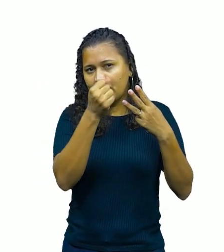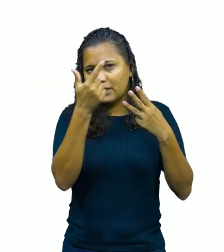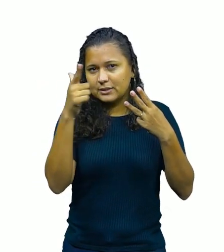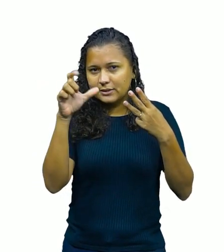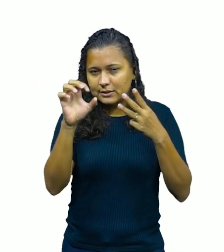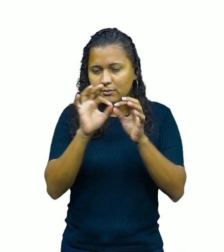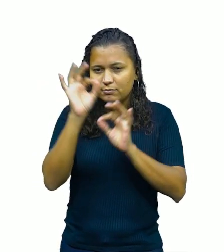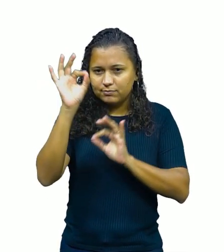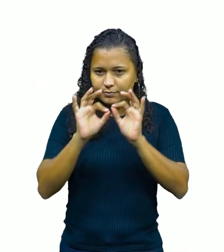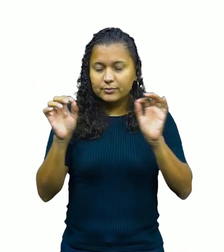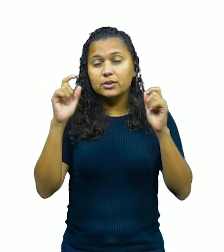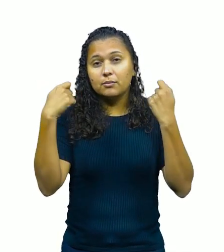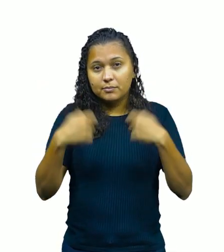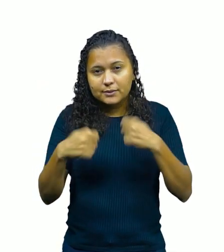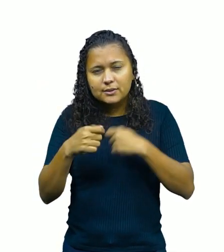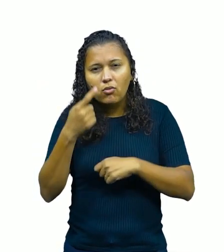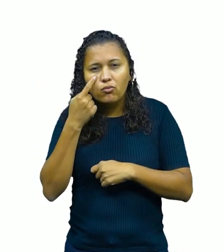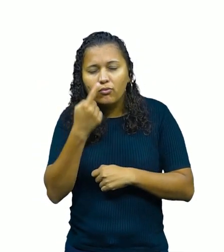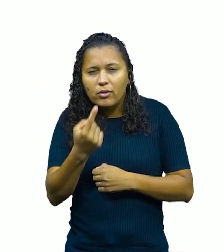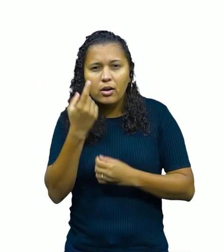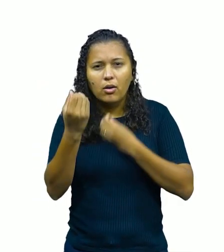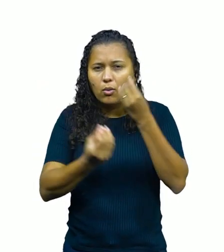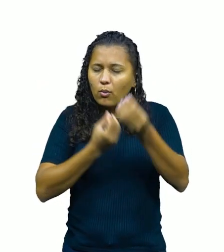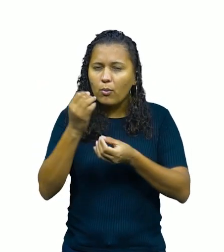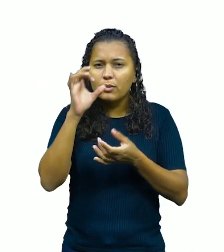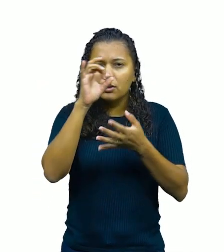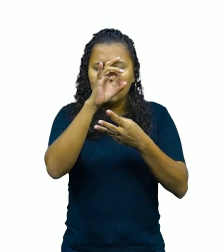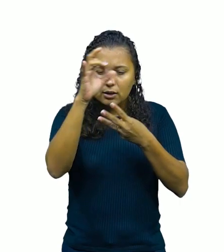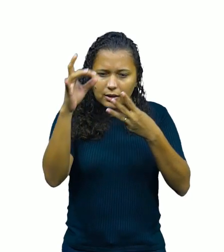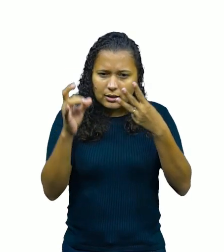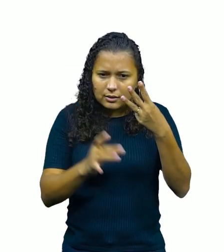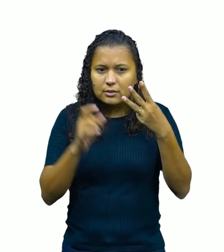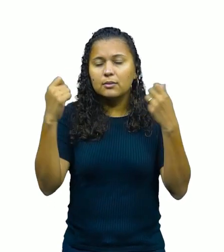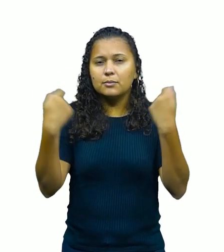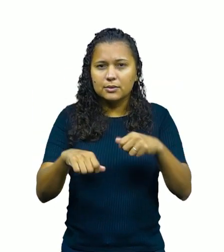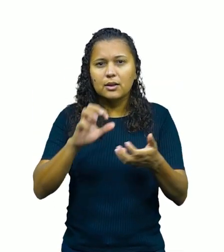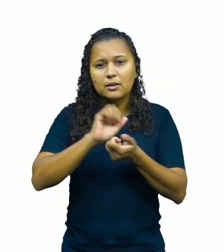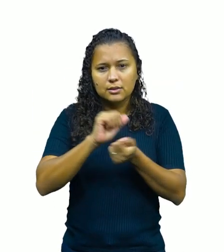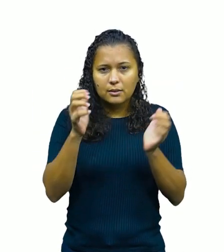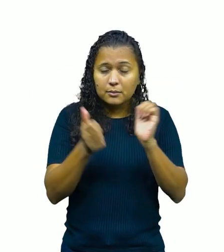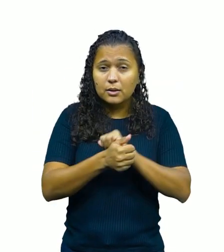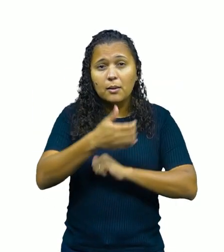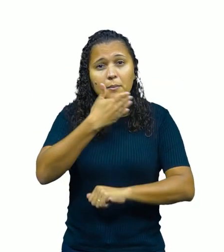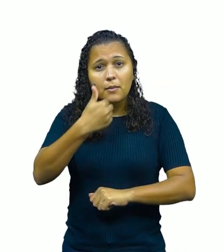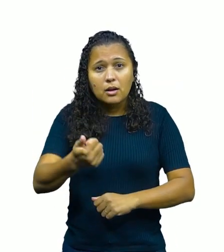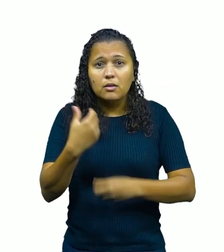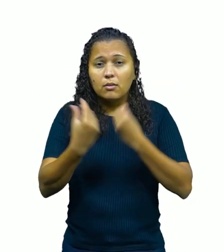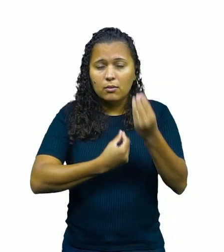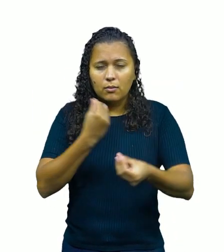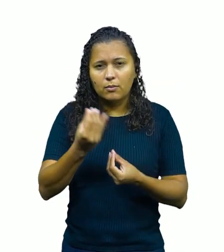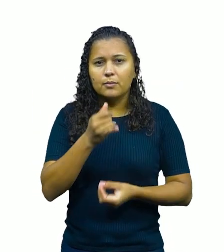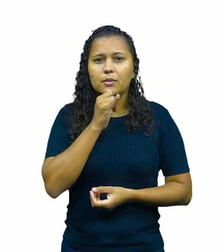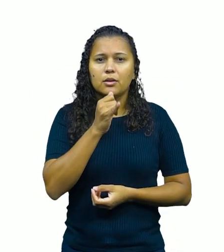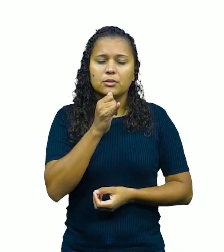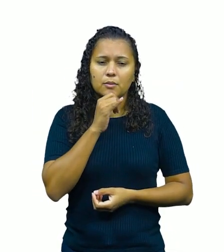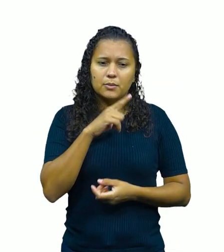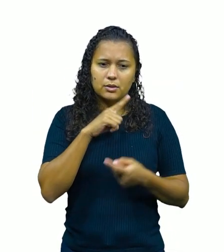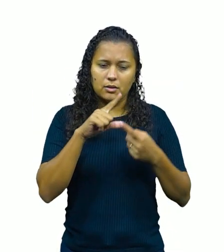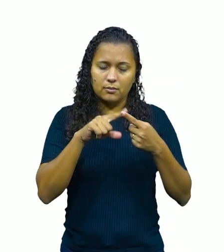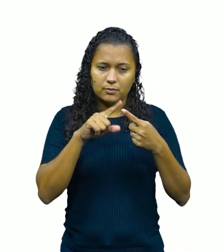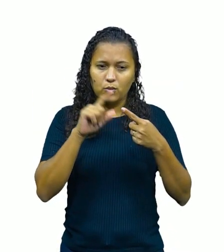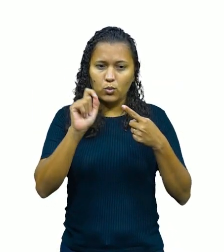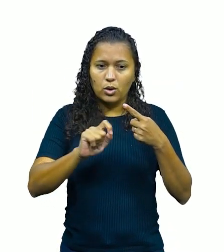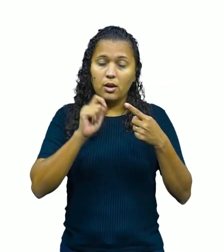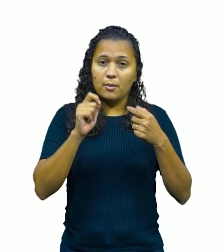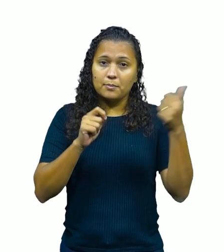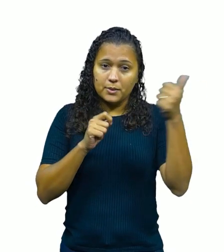aqui é muito importante que a gente faça a verificação que cada um desses instrumentos vai se adequar melhor ao tipo de situação. Então, nós temos